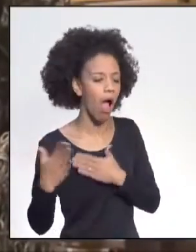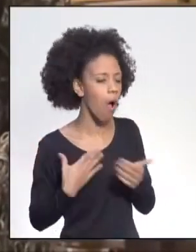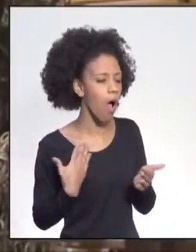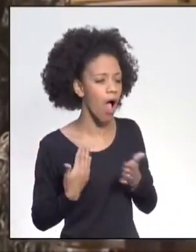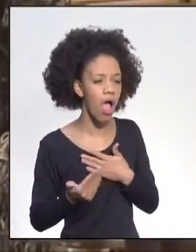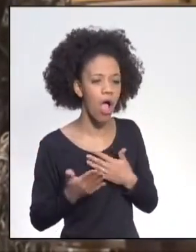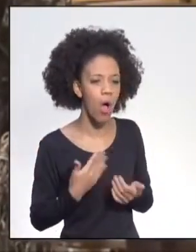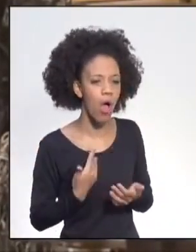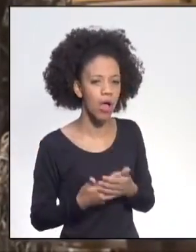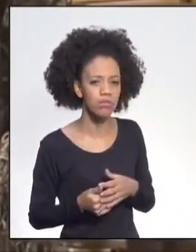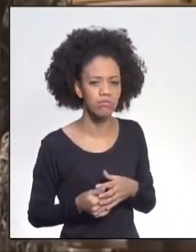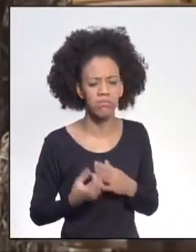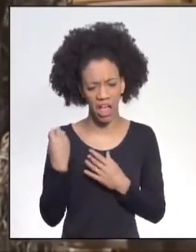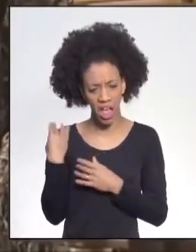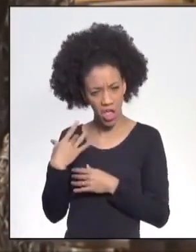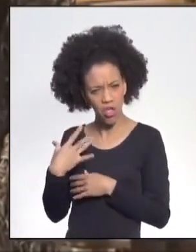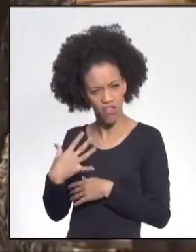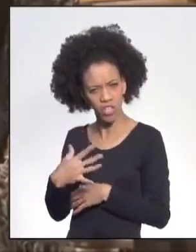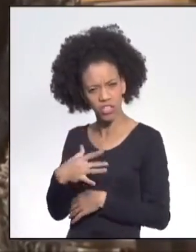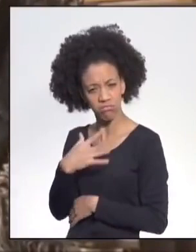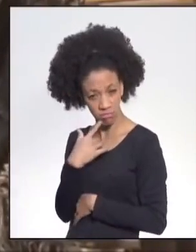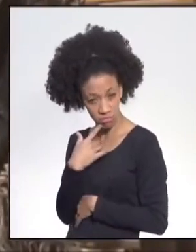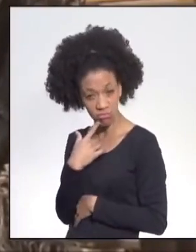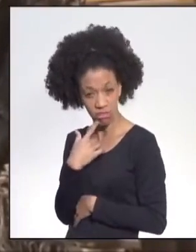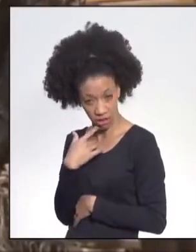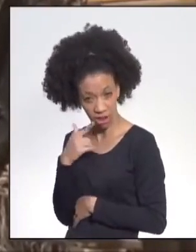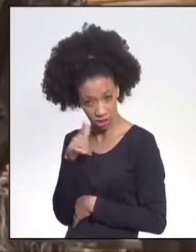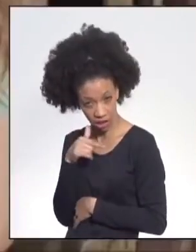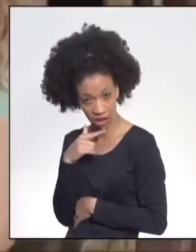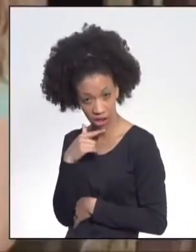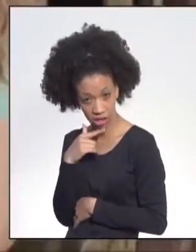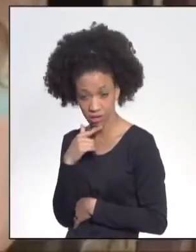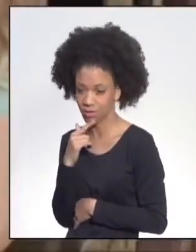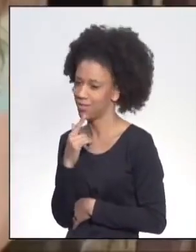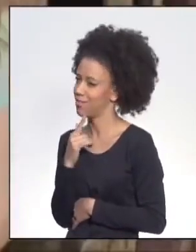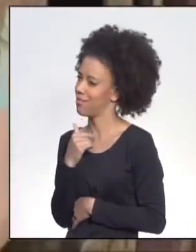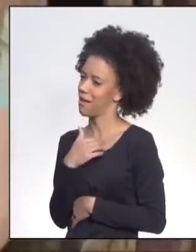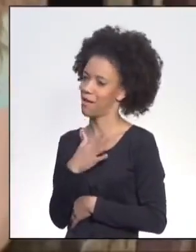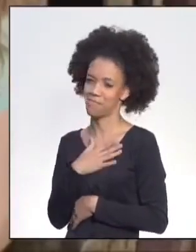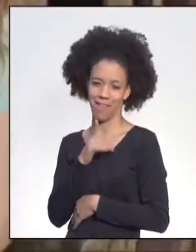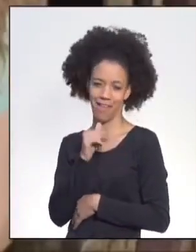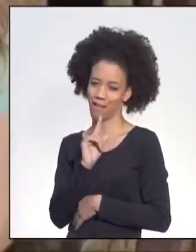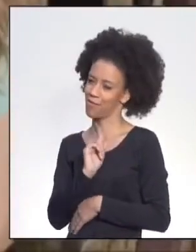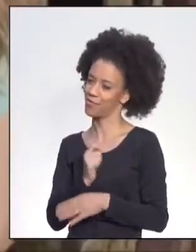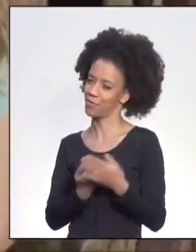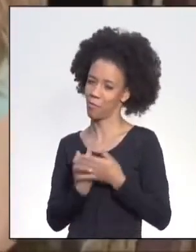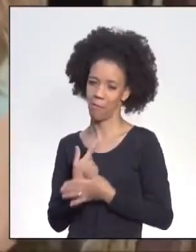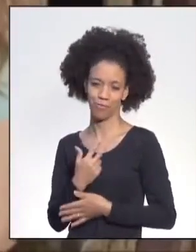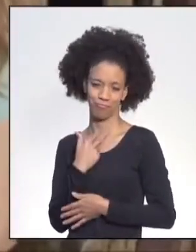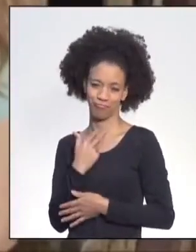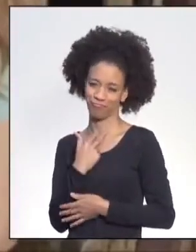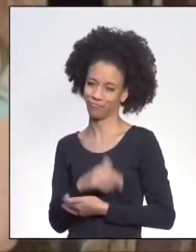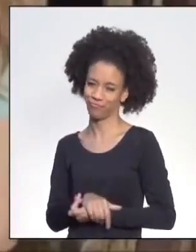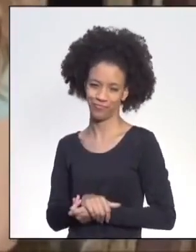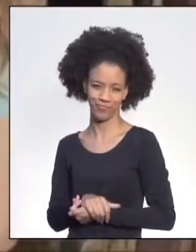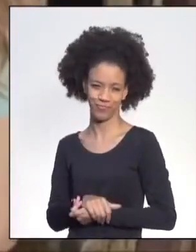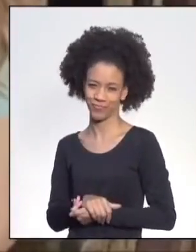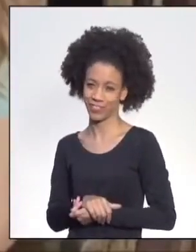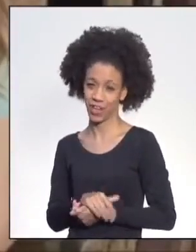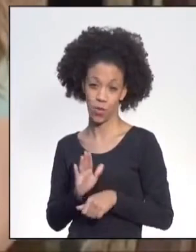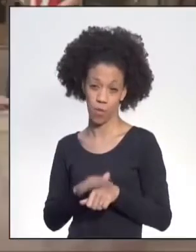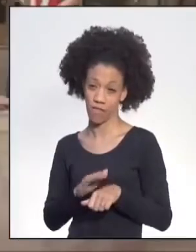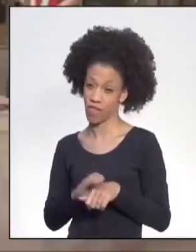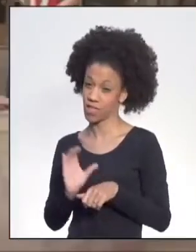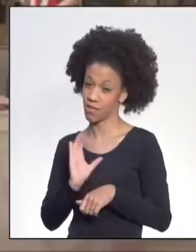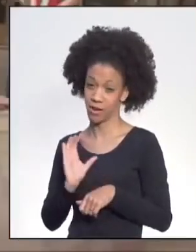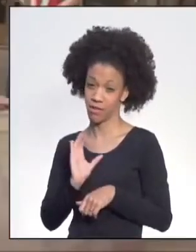voyageur dit, ah bon? E o viajante falou: é? Ah ben vous ne pouvez pas acheter mon eau. Ah, mas a minha água você não pode comprar. Mon eau n'est pas faite pour la richesse. A minha água não é feita para